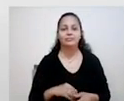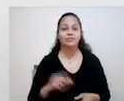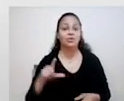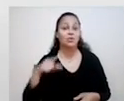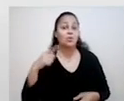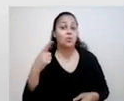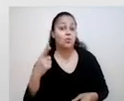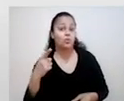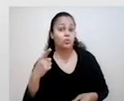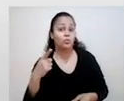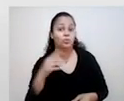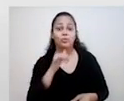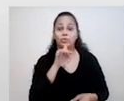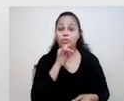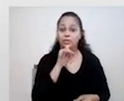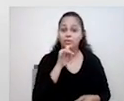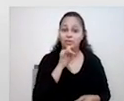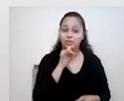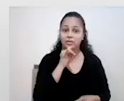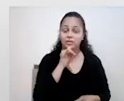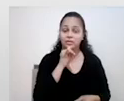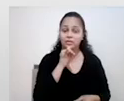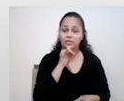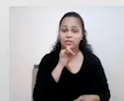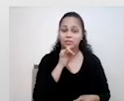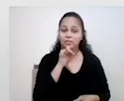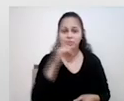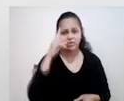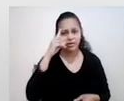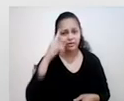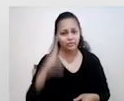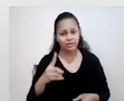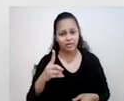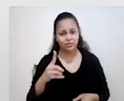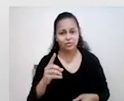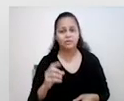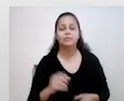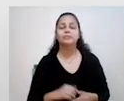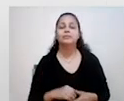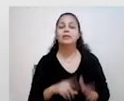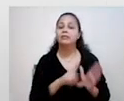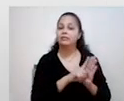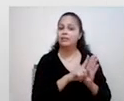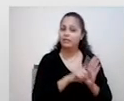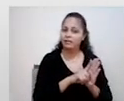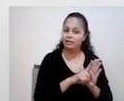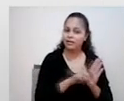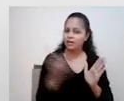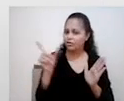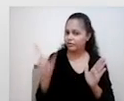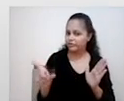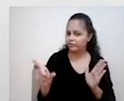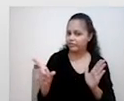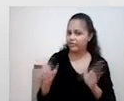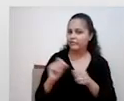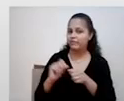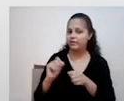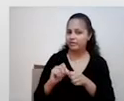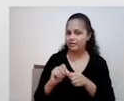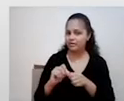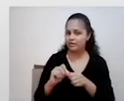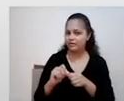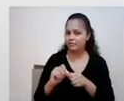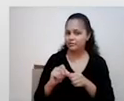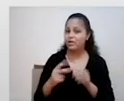Outra forma, então, que nós já falamos, de ter essa imperatividade que aparece na lei de dizer o que o outro deve fazer, é justamente usar um